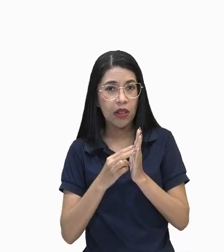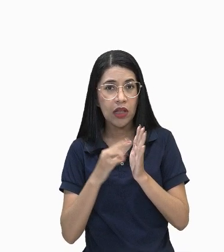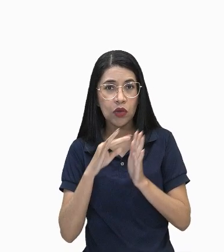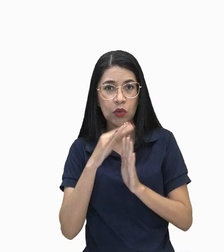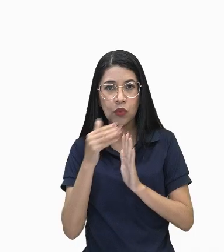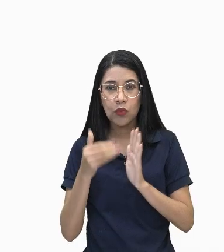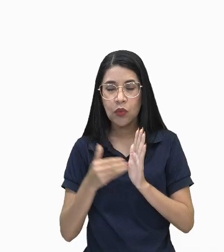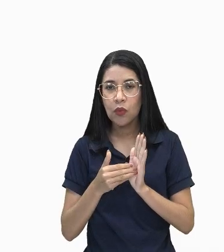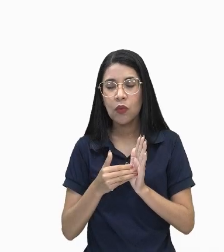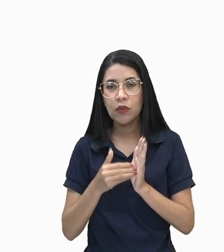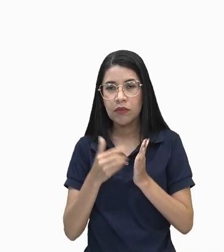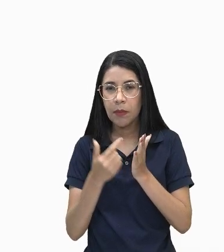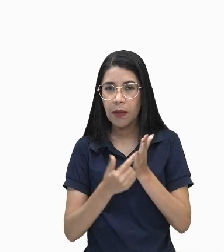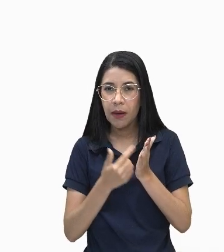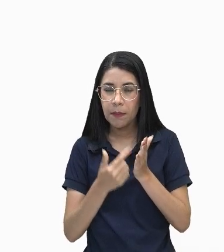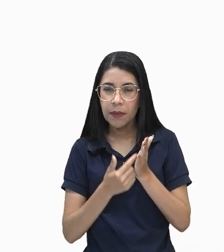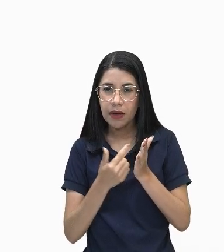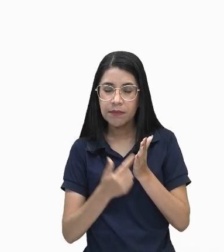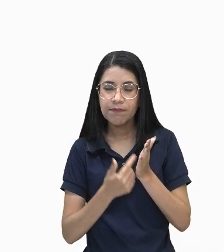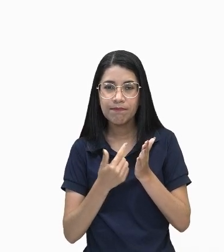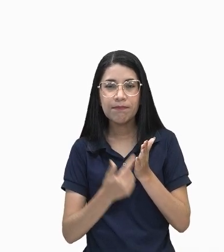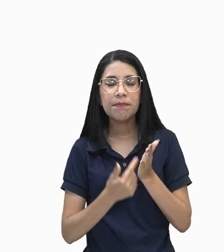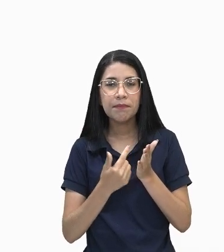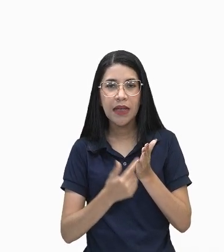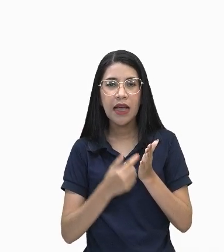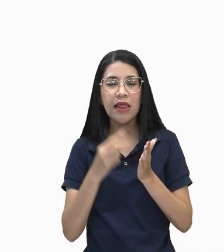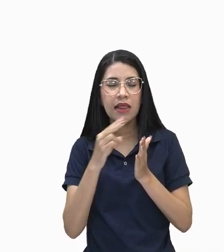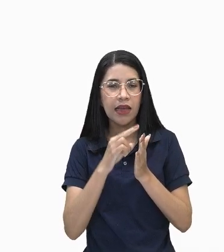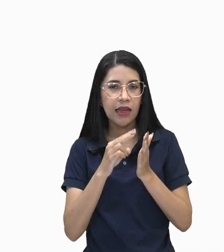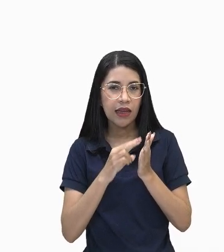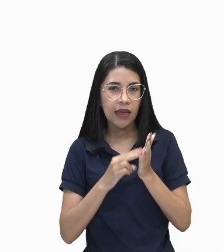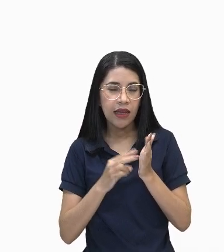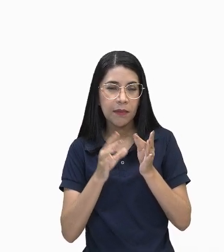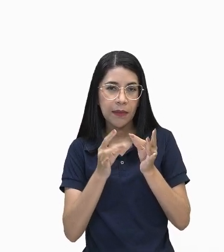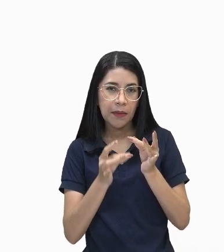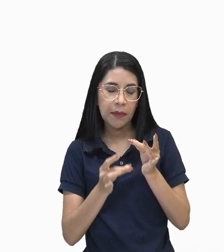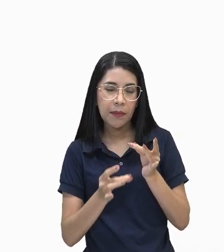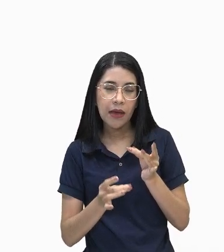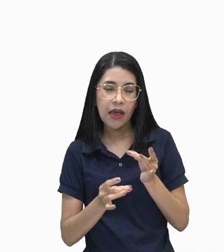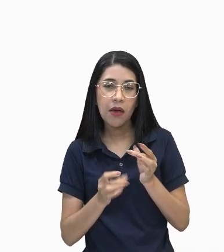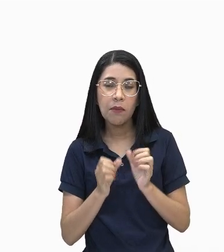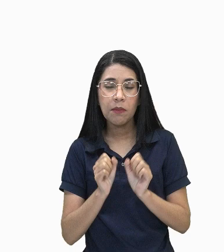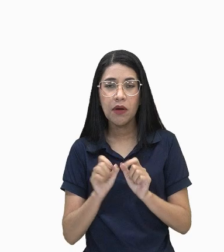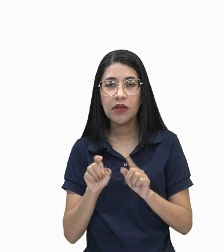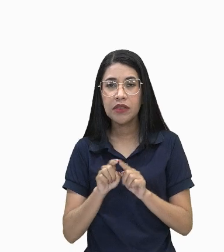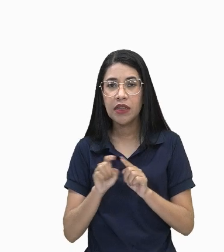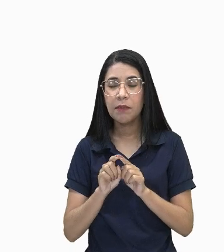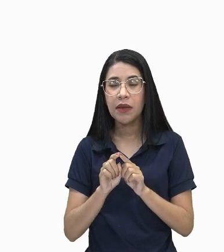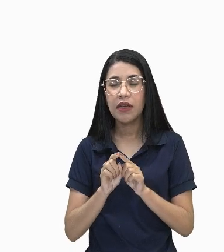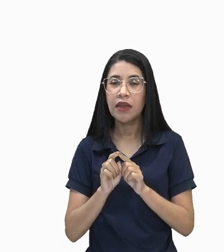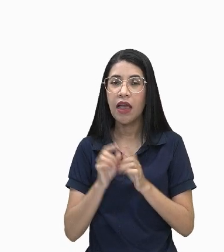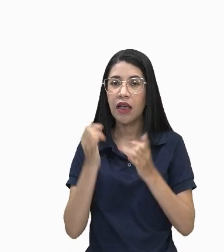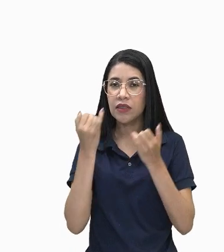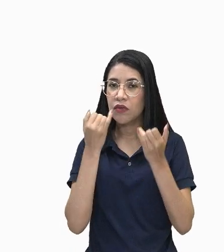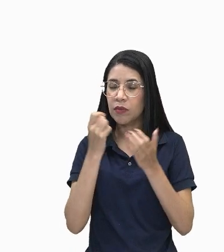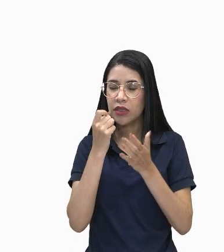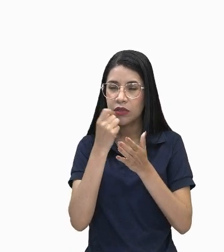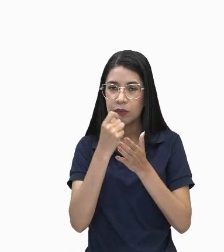todo. Você vai ler o livro todo. Você pode anotar